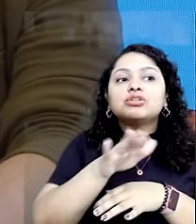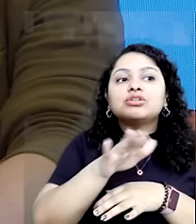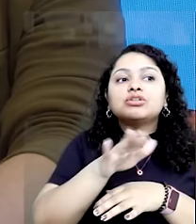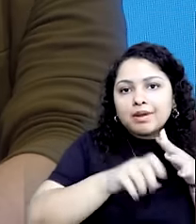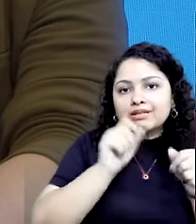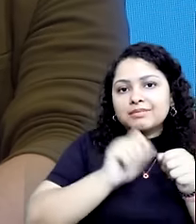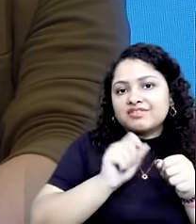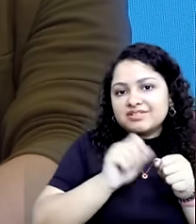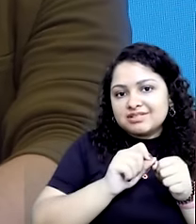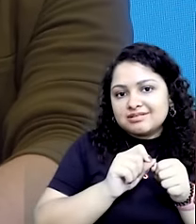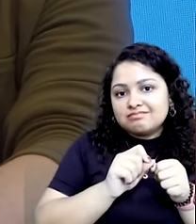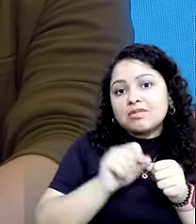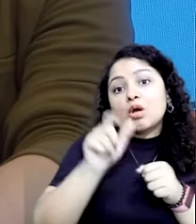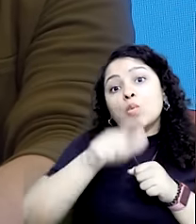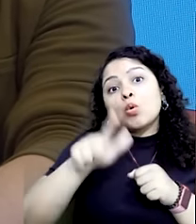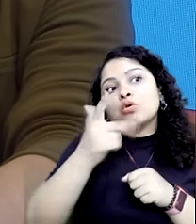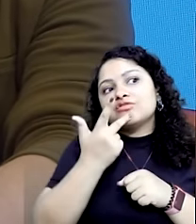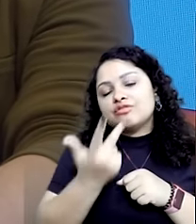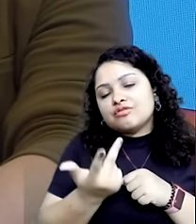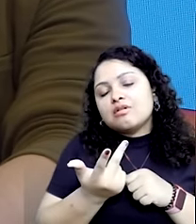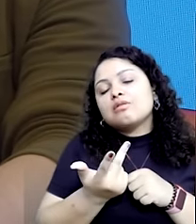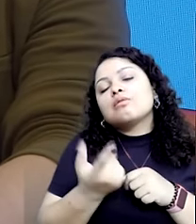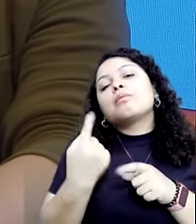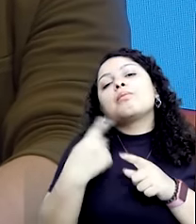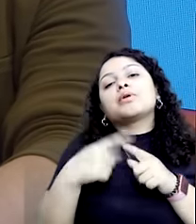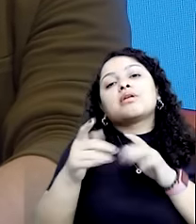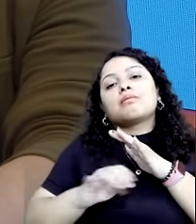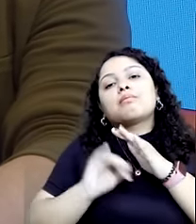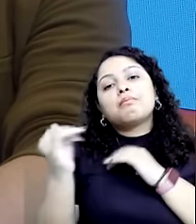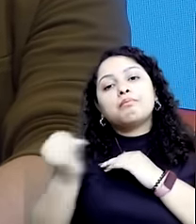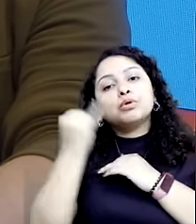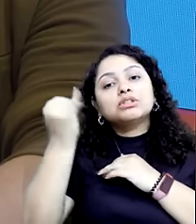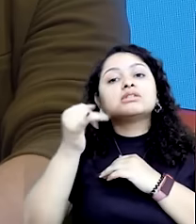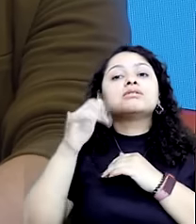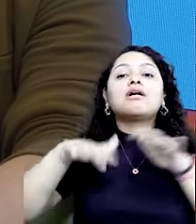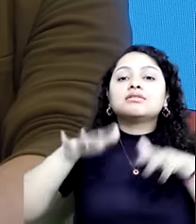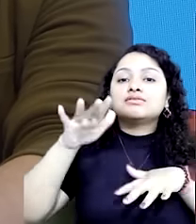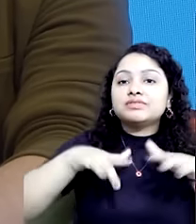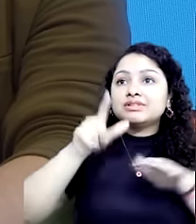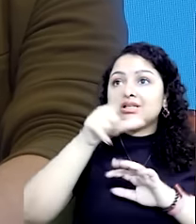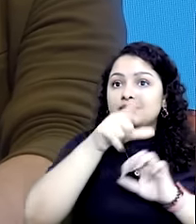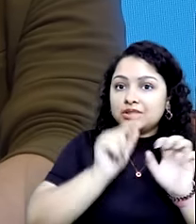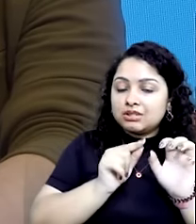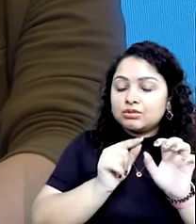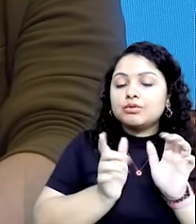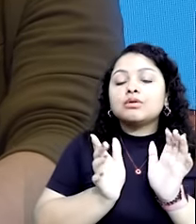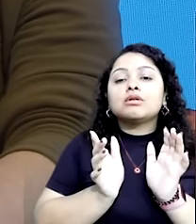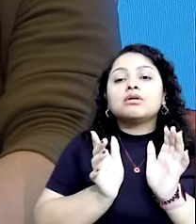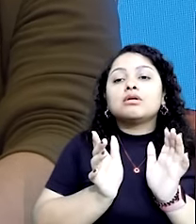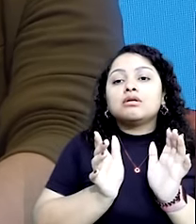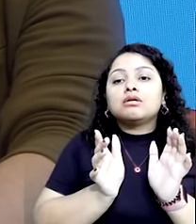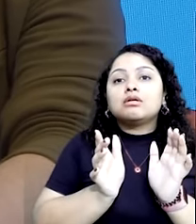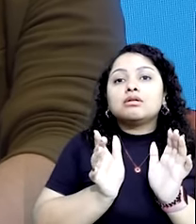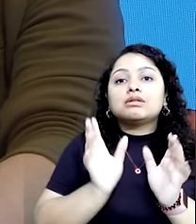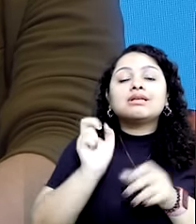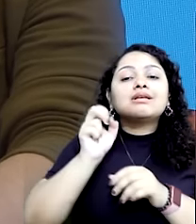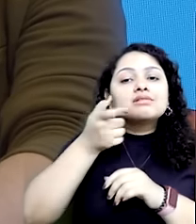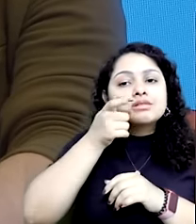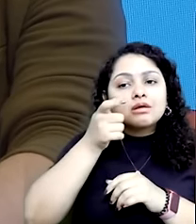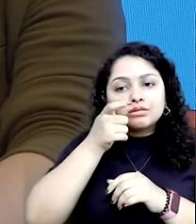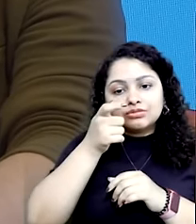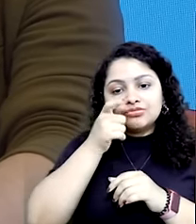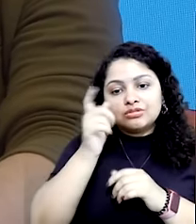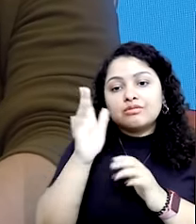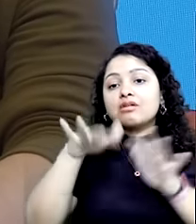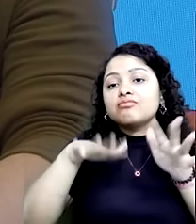fazer isso é claro que eu falo isso porque a é importante a gente se alentar que muitas vezes o empreendedor a empreendedora que estão inclusive nos assistindo